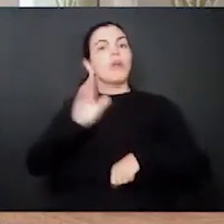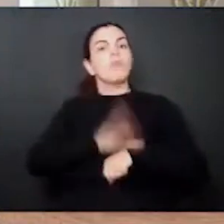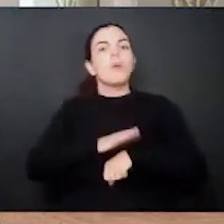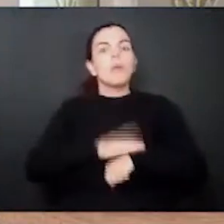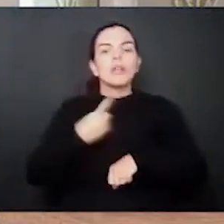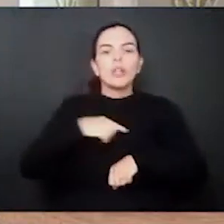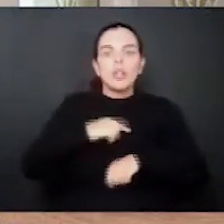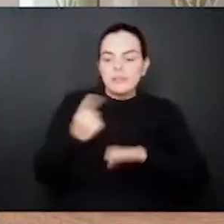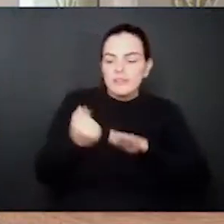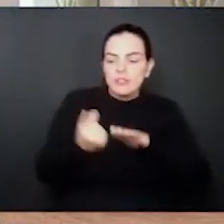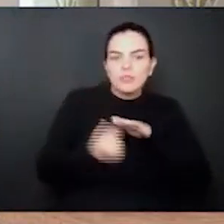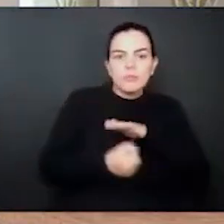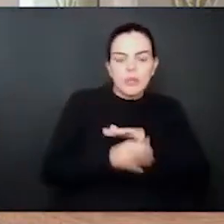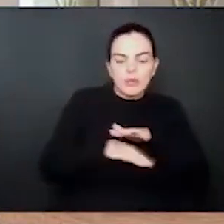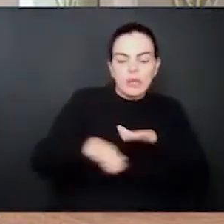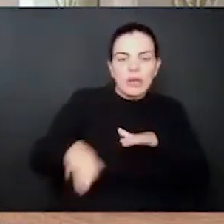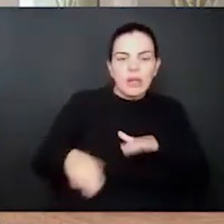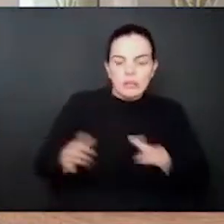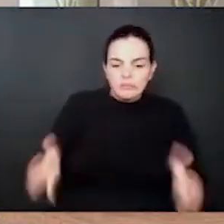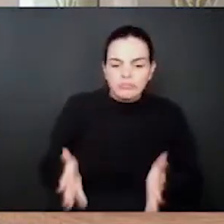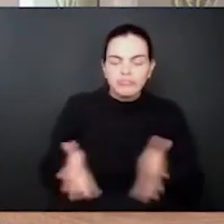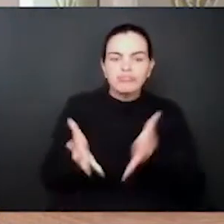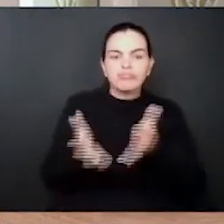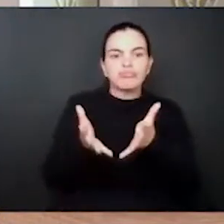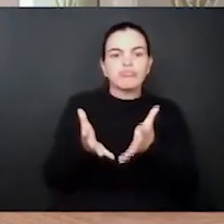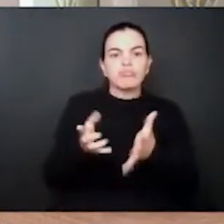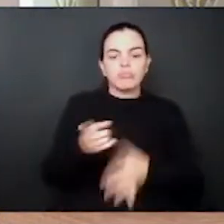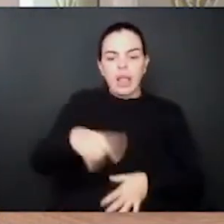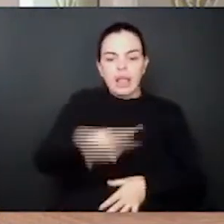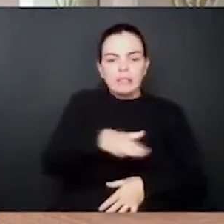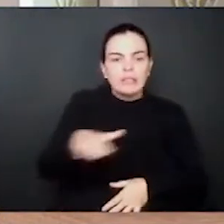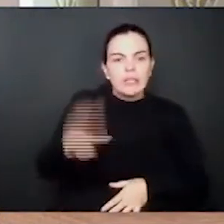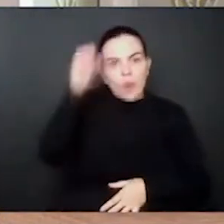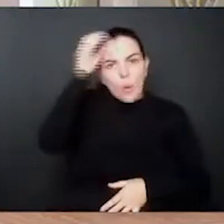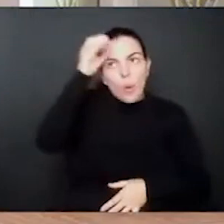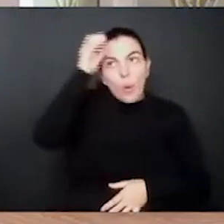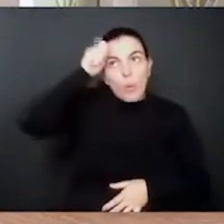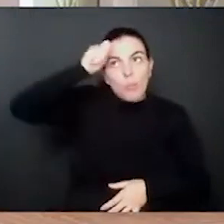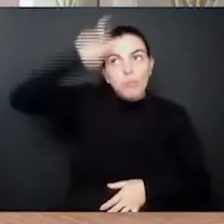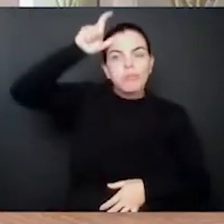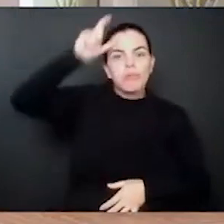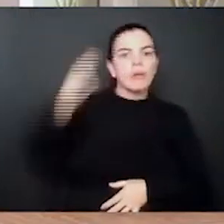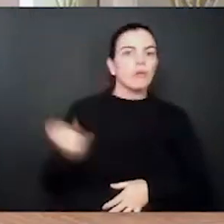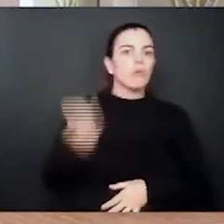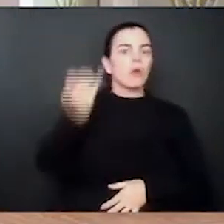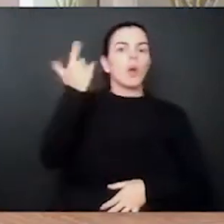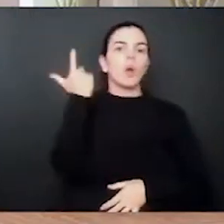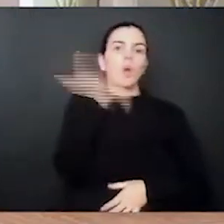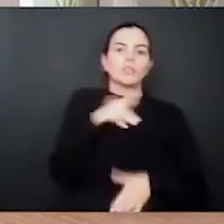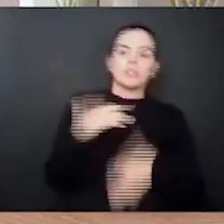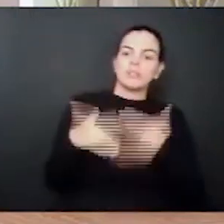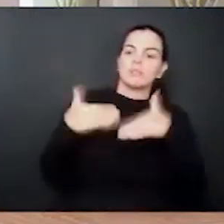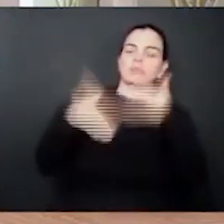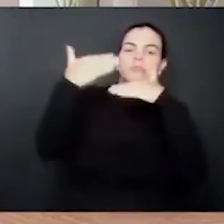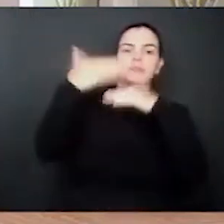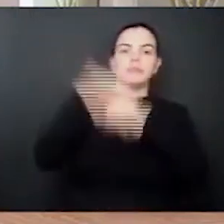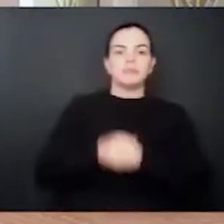pessoas com intelecto importante para a gente desenvolver o nosso Estado. Indiara, por